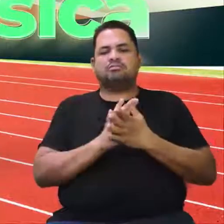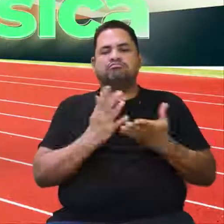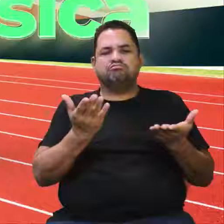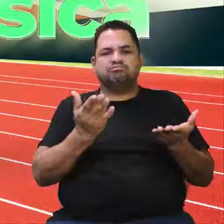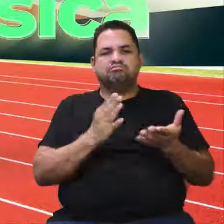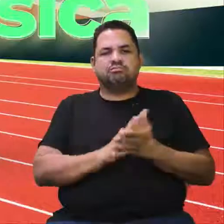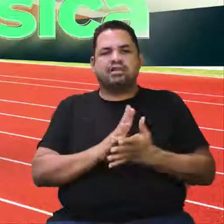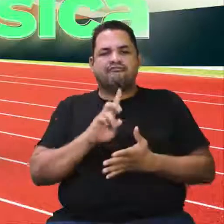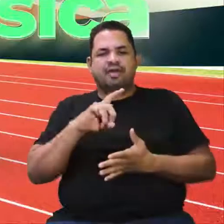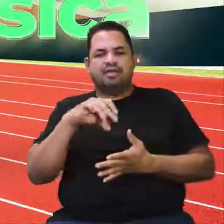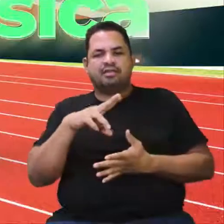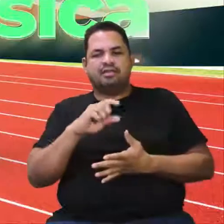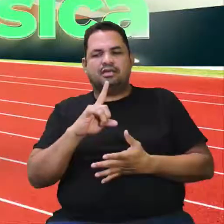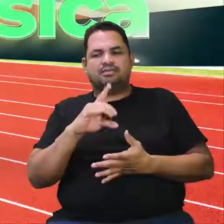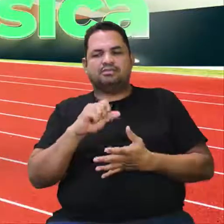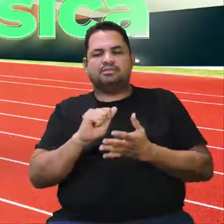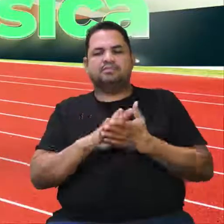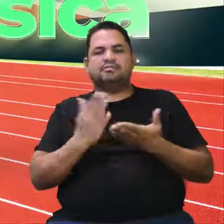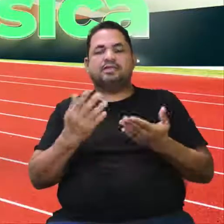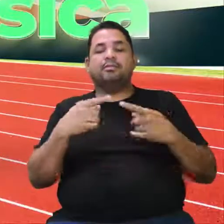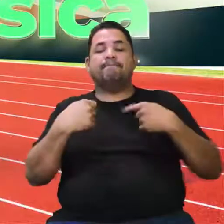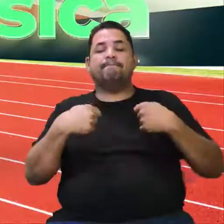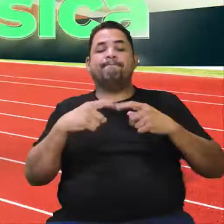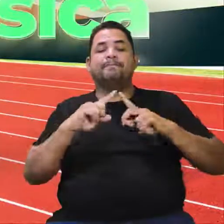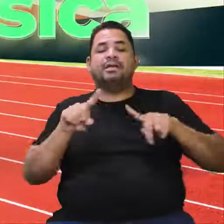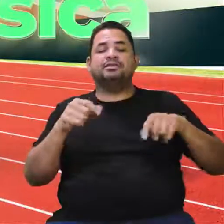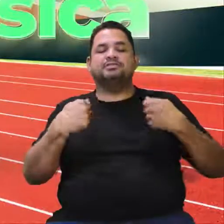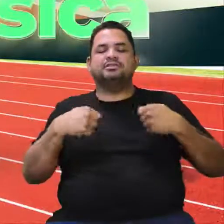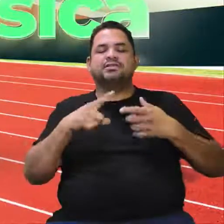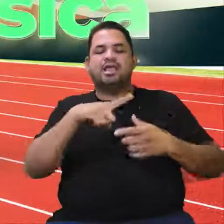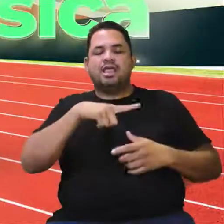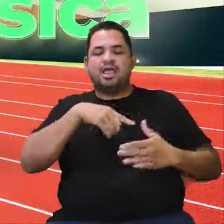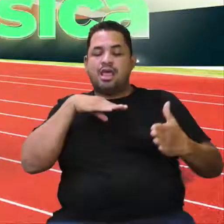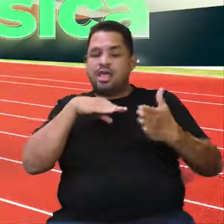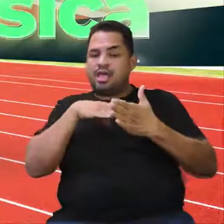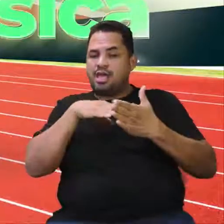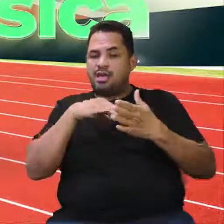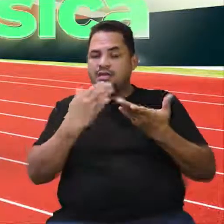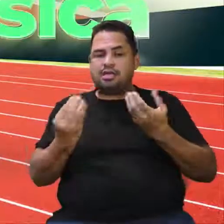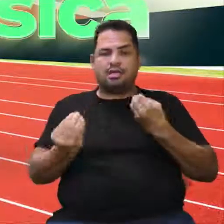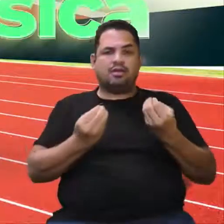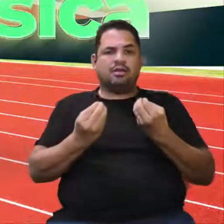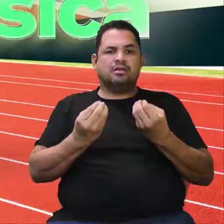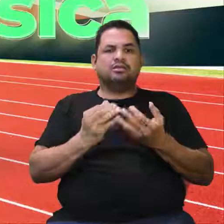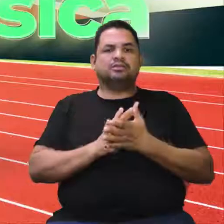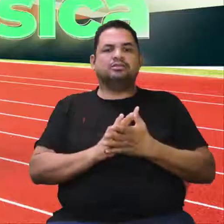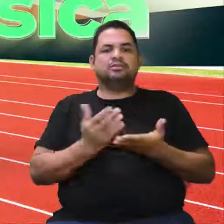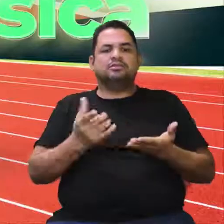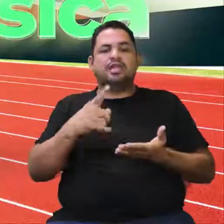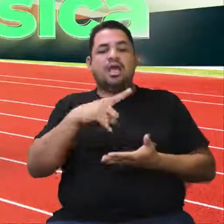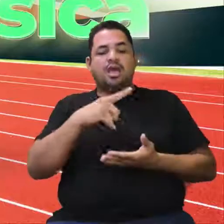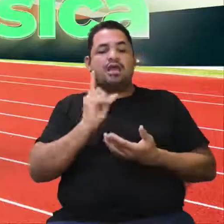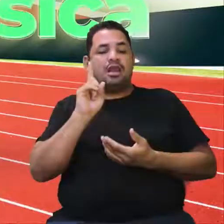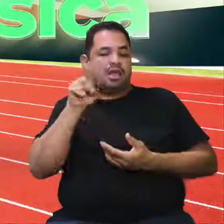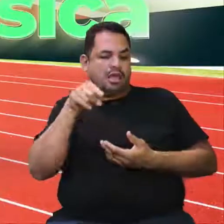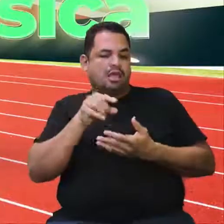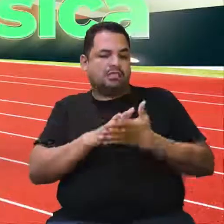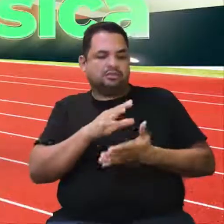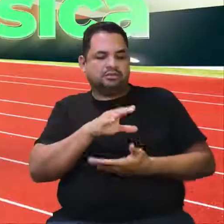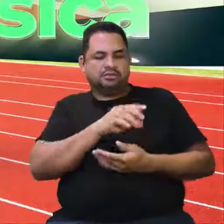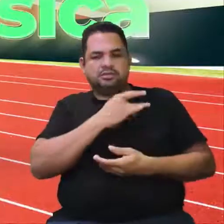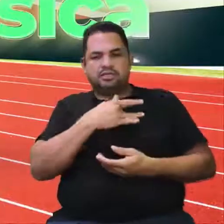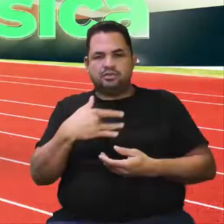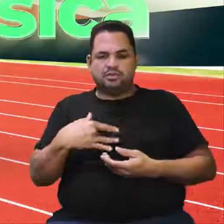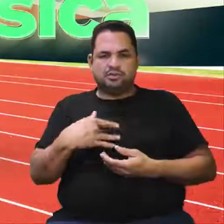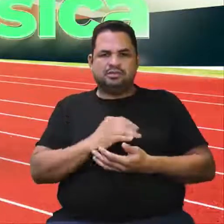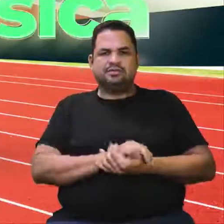também sou. Mas a gente tem que ter o limite e a gente tem que saber o nosso limite até que ponto que aquilo está saudável. É essa reflexão que a gente